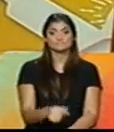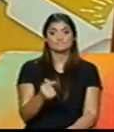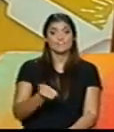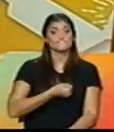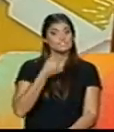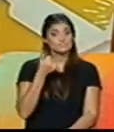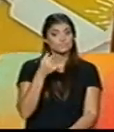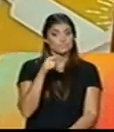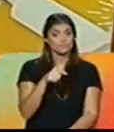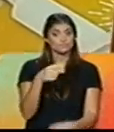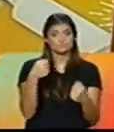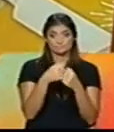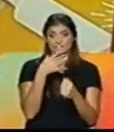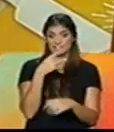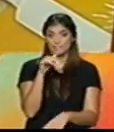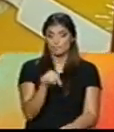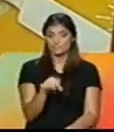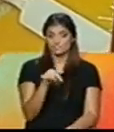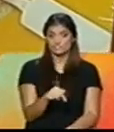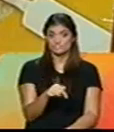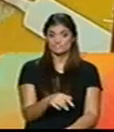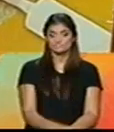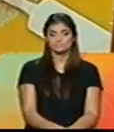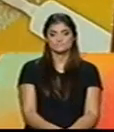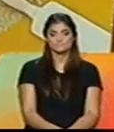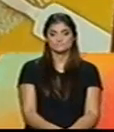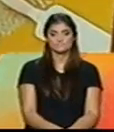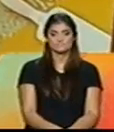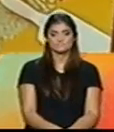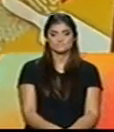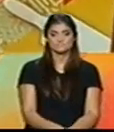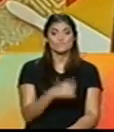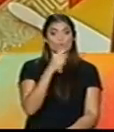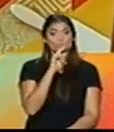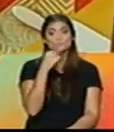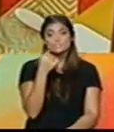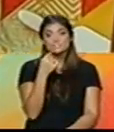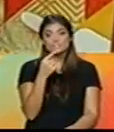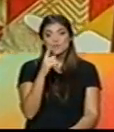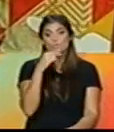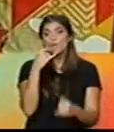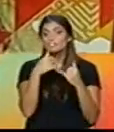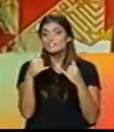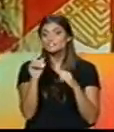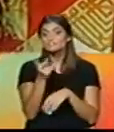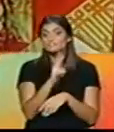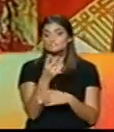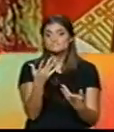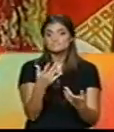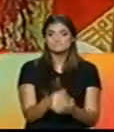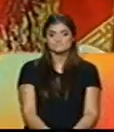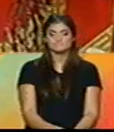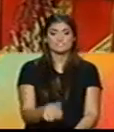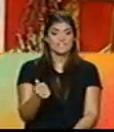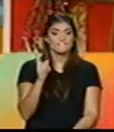vencedora do duelo de Natal de hoje é... será um arroz doce, será uma Alteria.